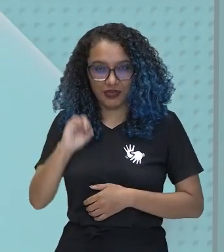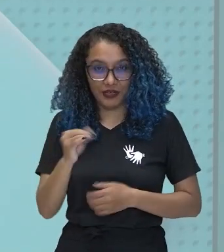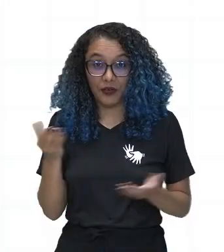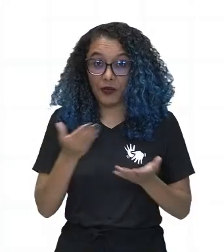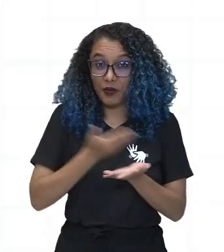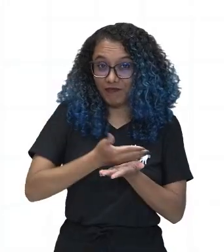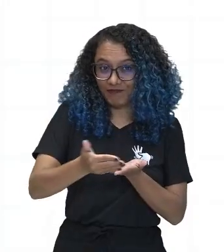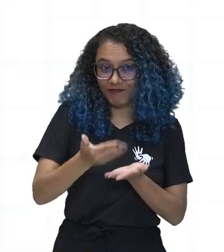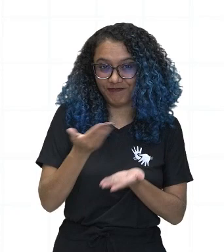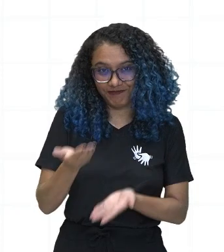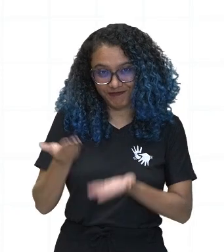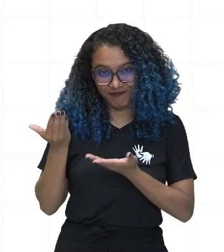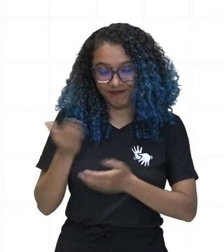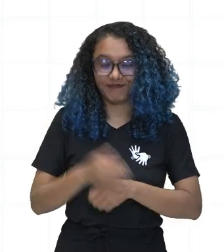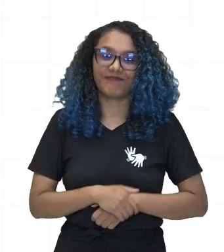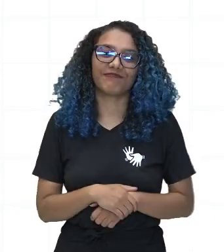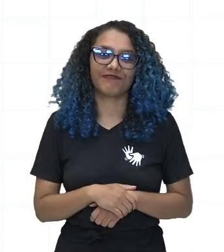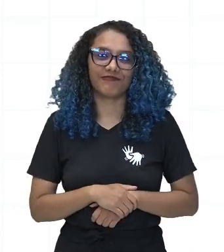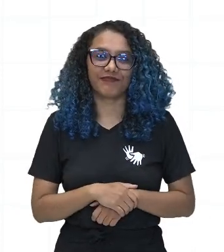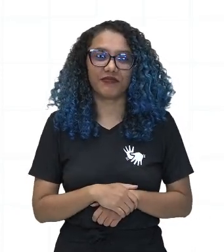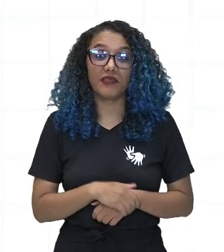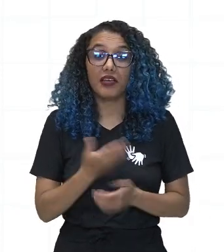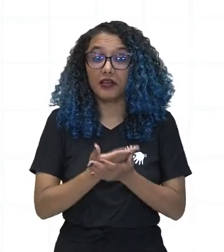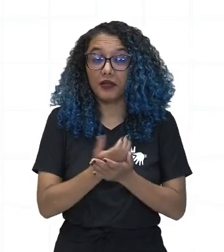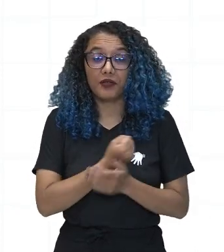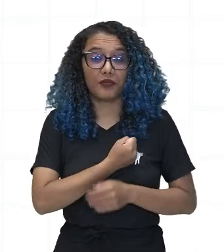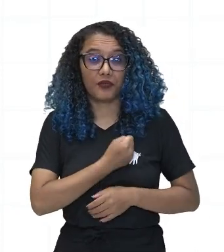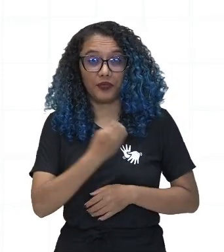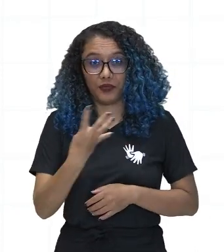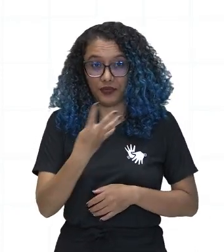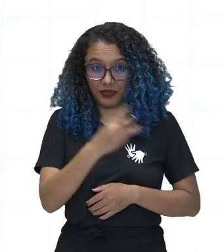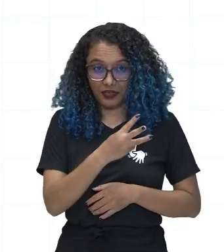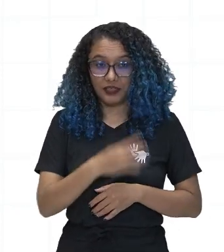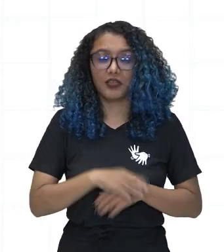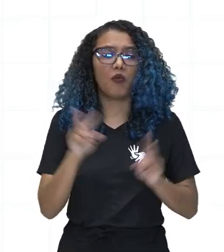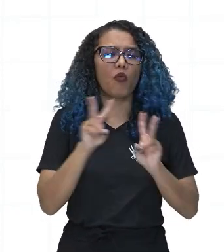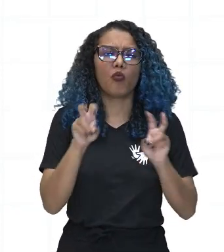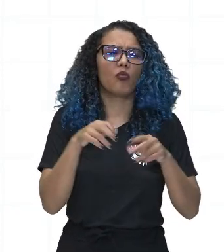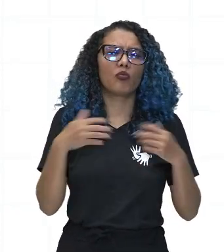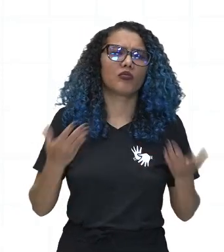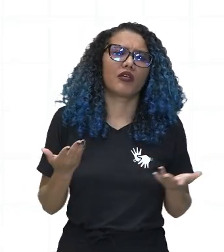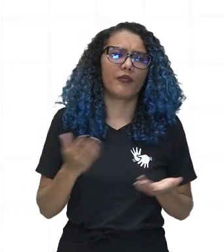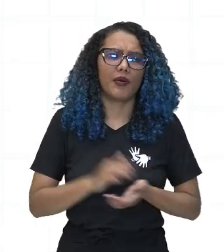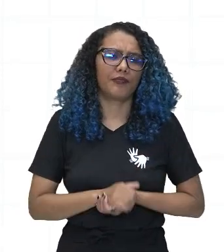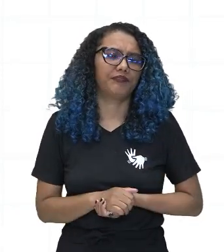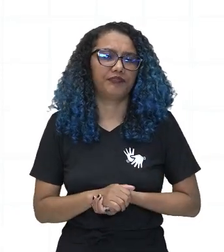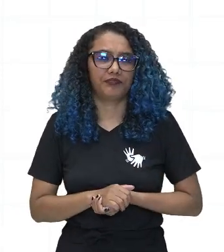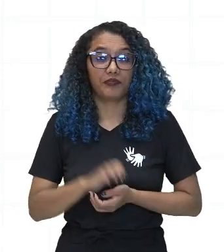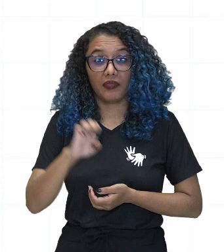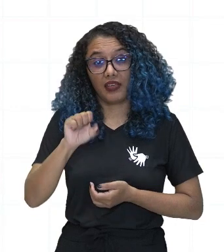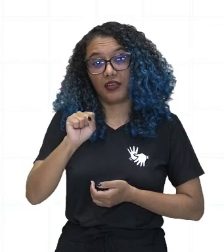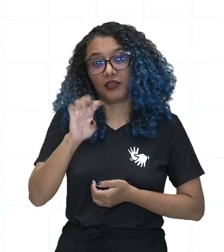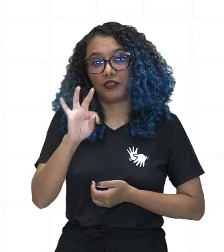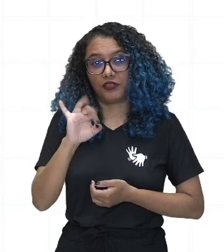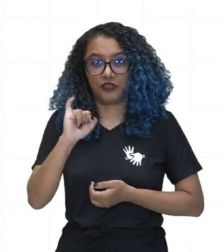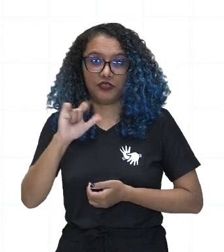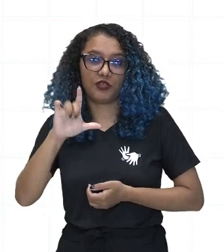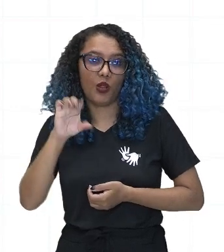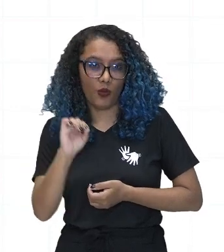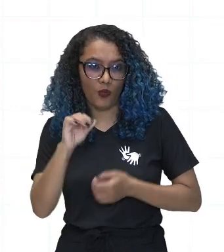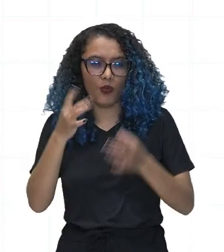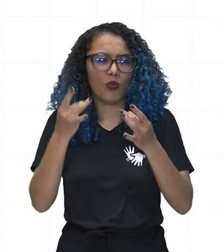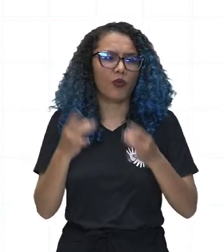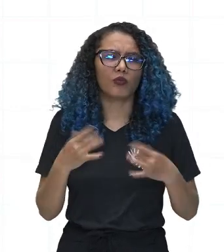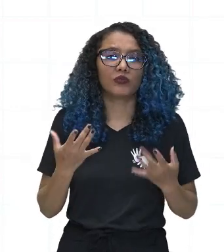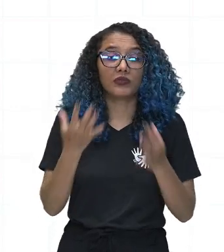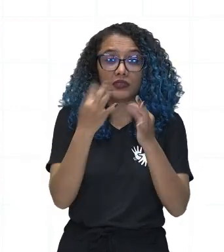nossa aula de hoje? Vamos lá? Olha só, aula 43, objeto de conhecimento, estilo,